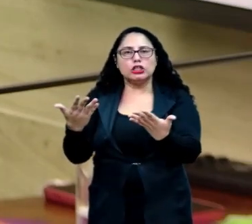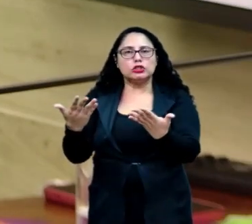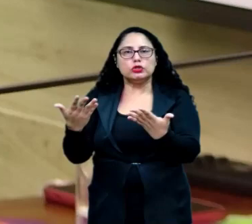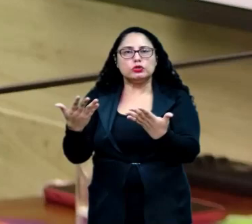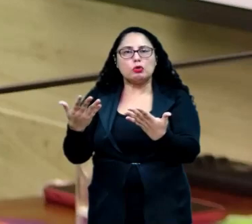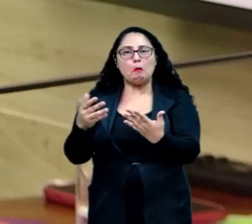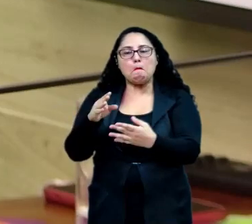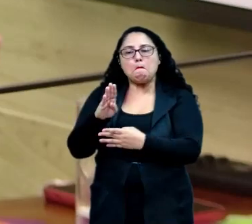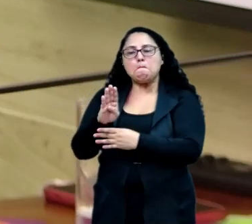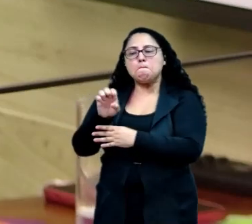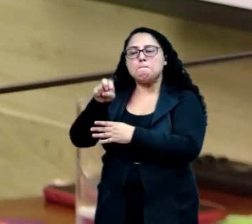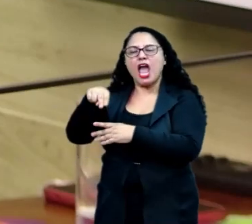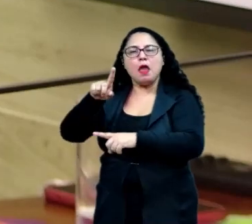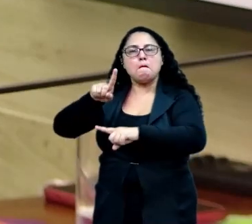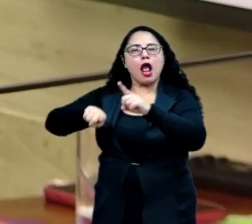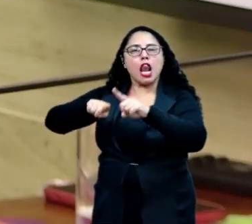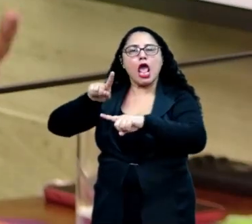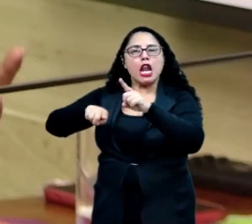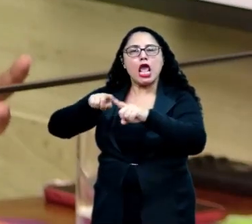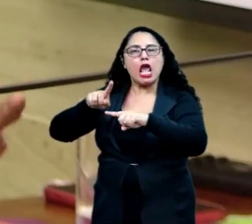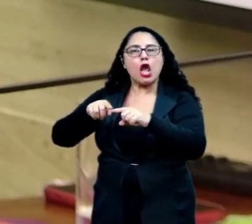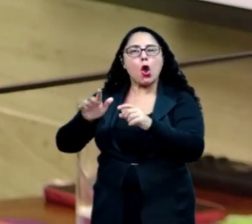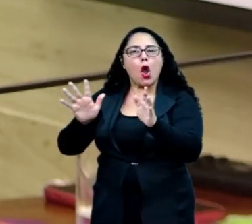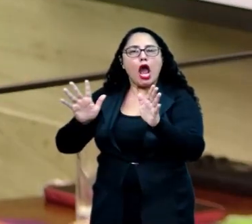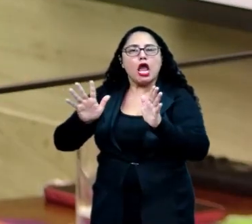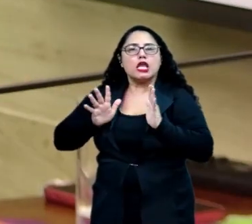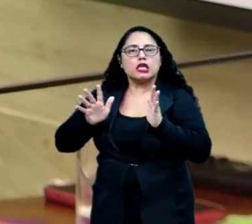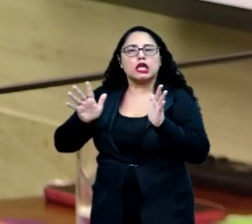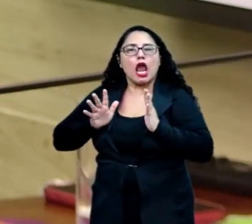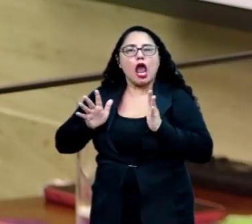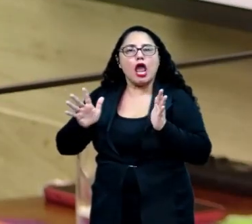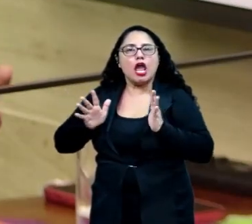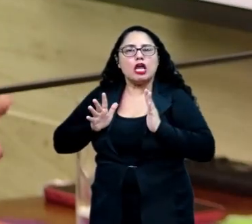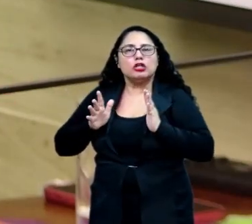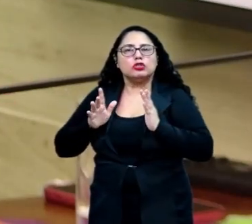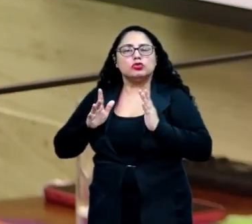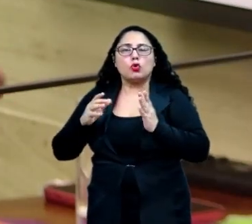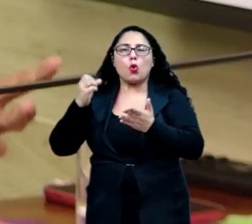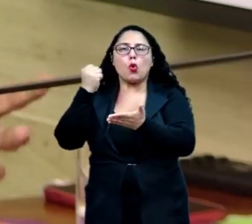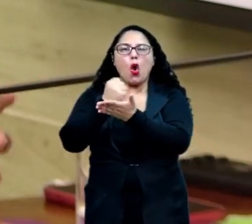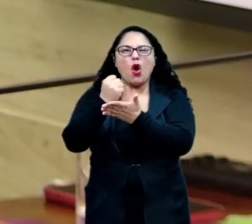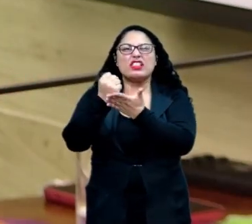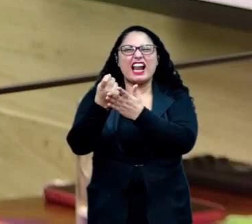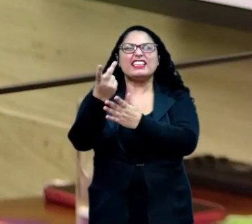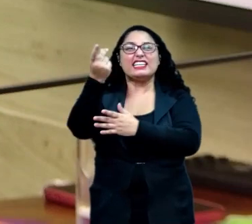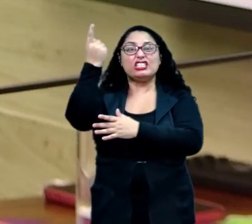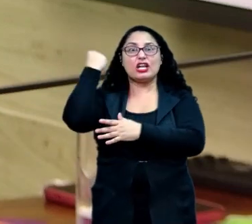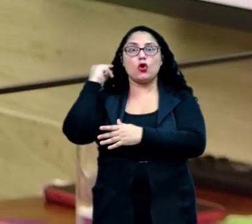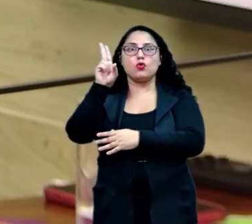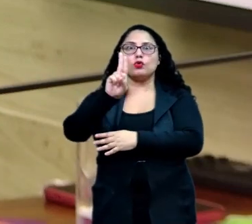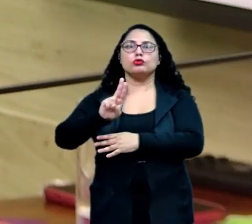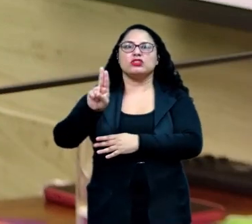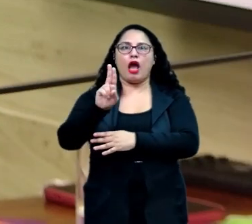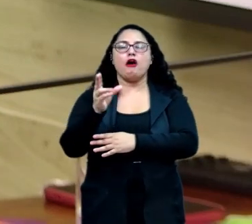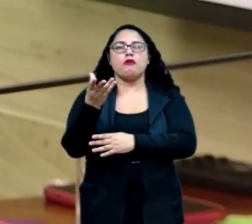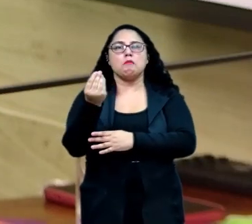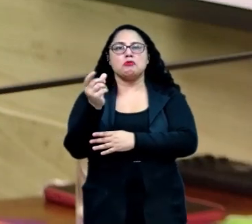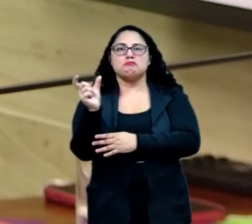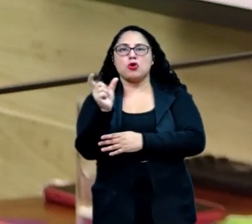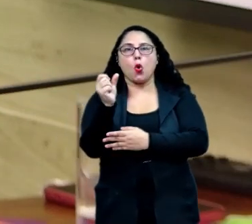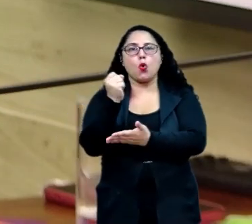como bem material, como riqueza, o contrato, né? Antigamente a gente utilizava muito